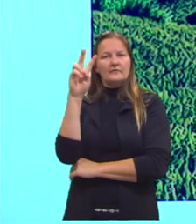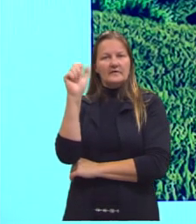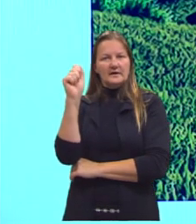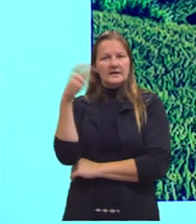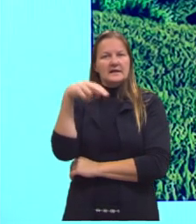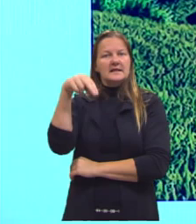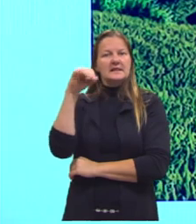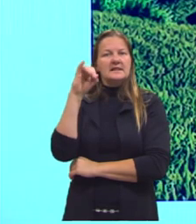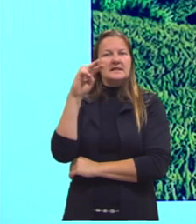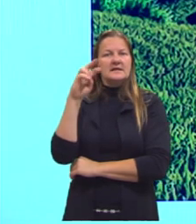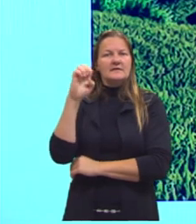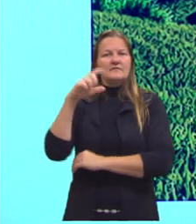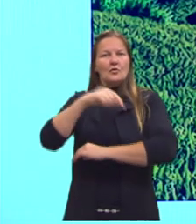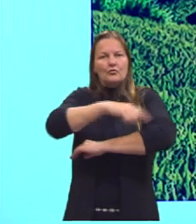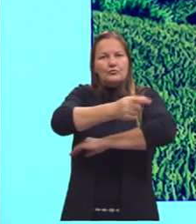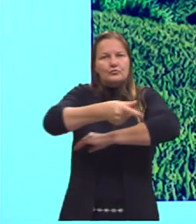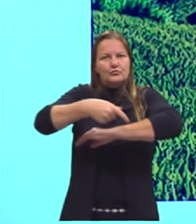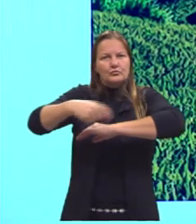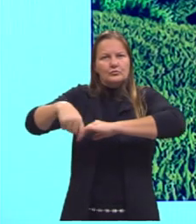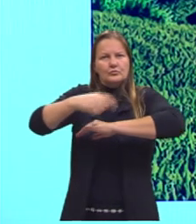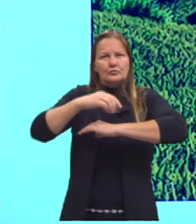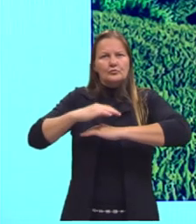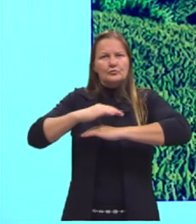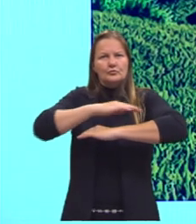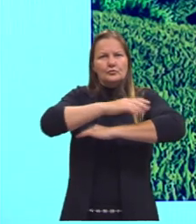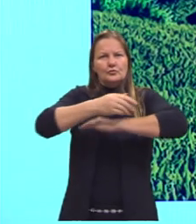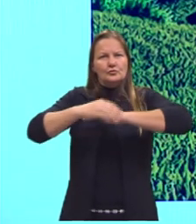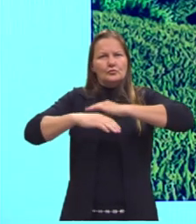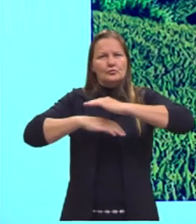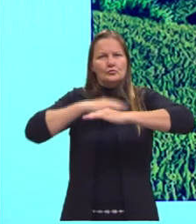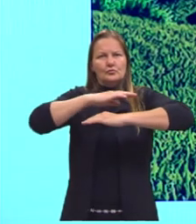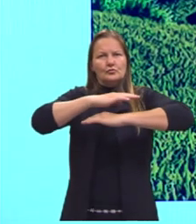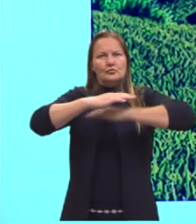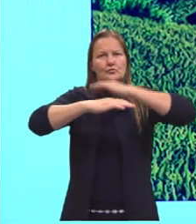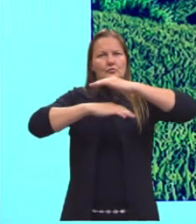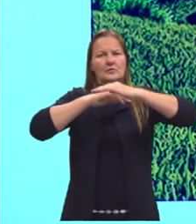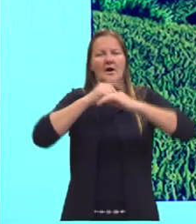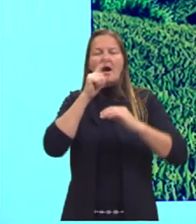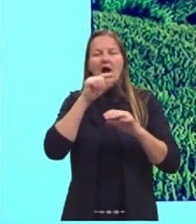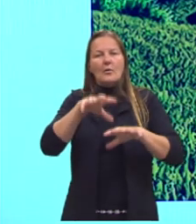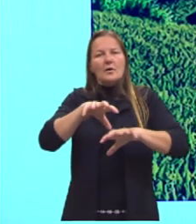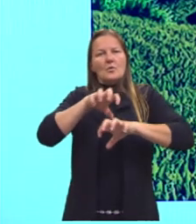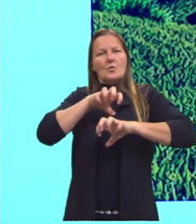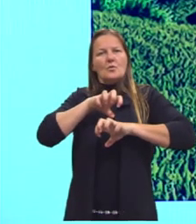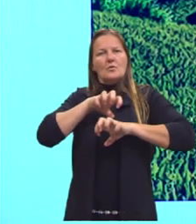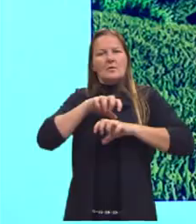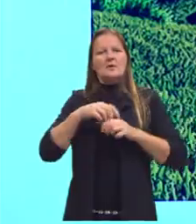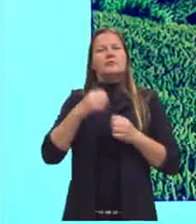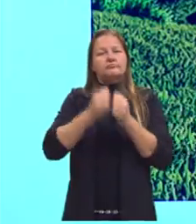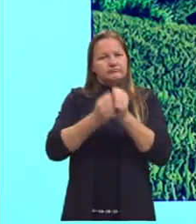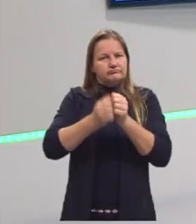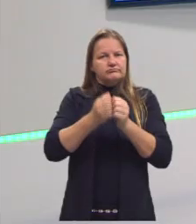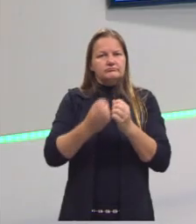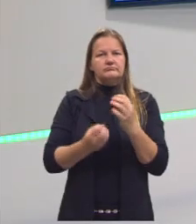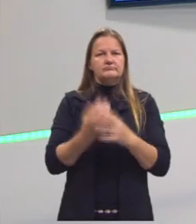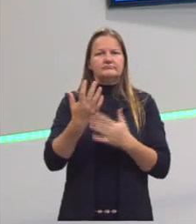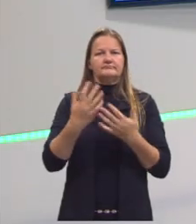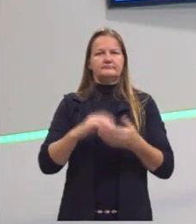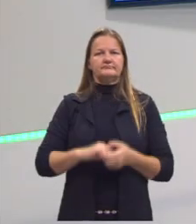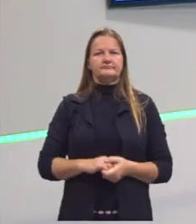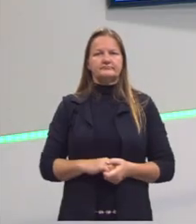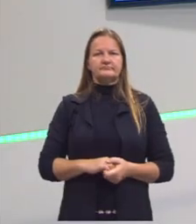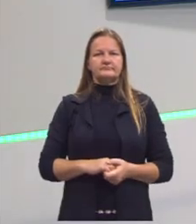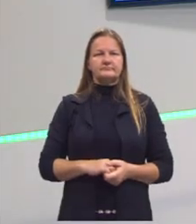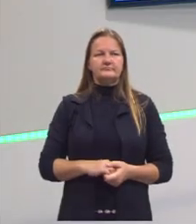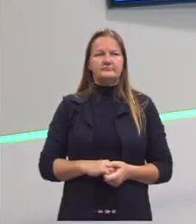degrau desses aí tem uma curva de nível a um nível né que vai reter essa água aí vou conseguir plantar tá meninos e